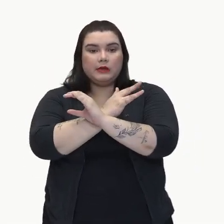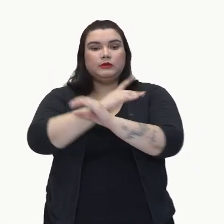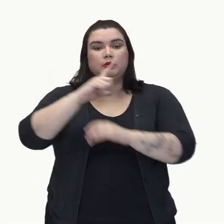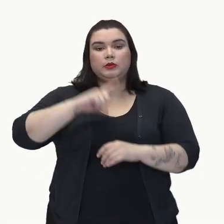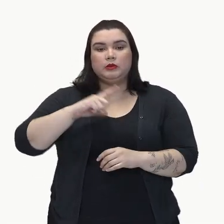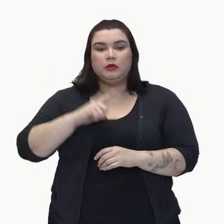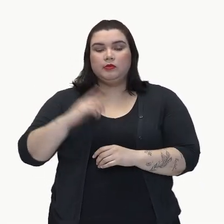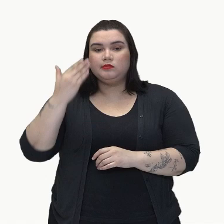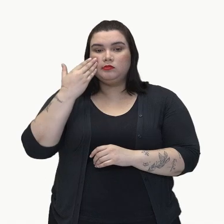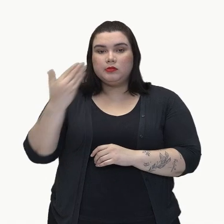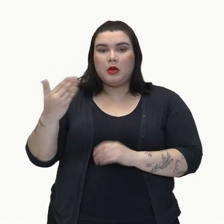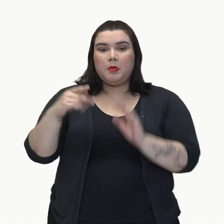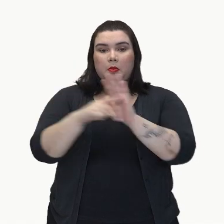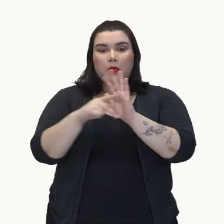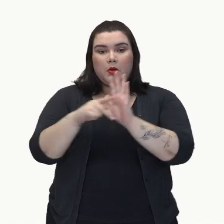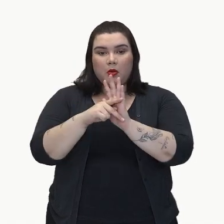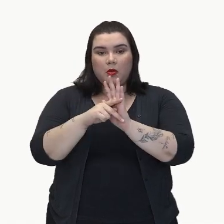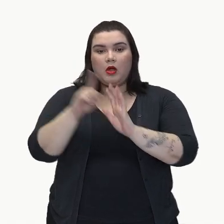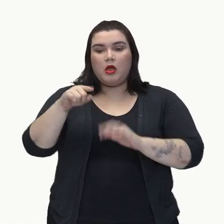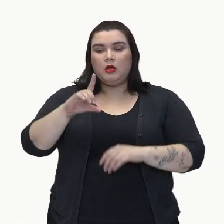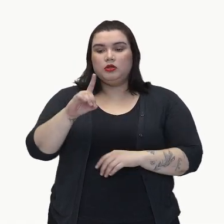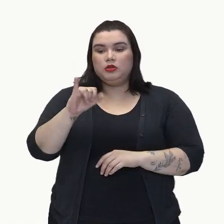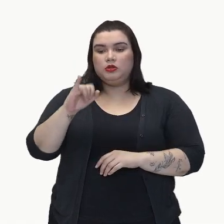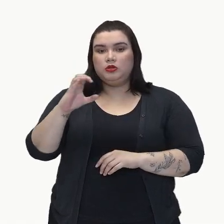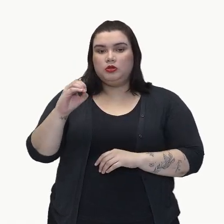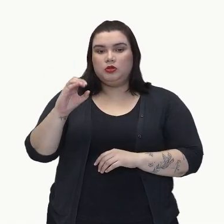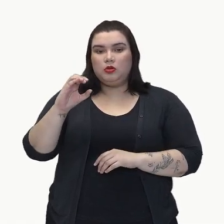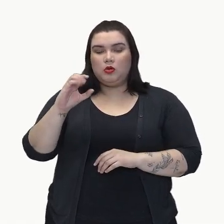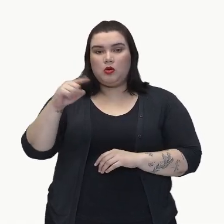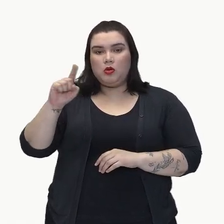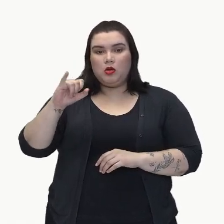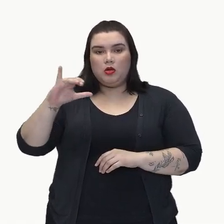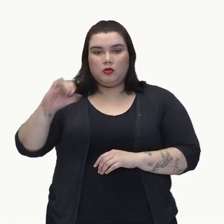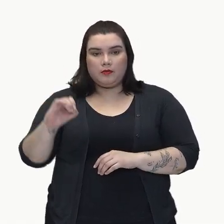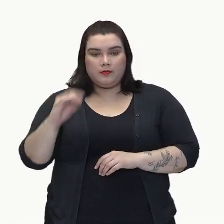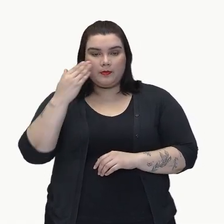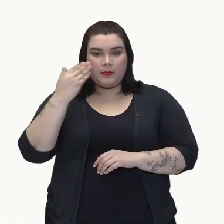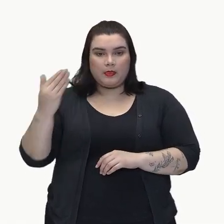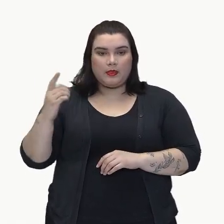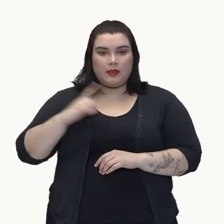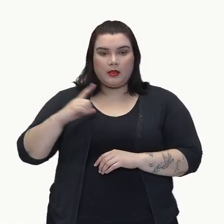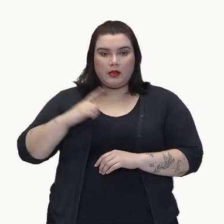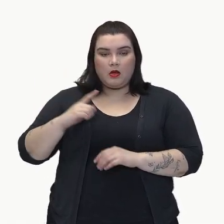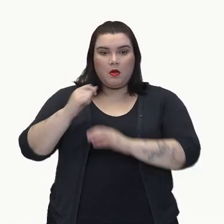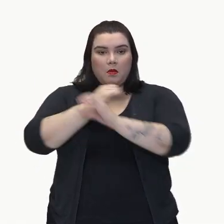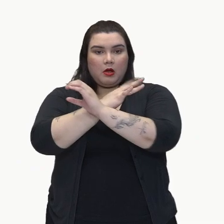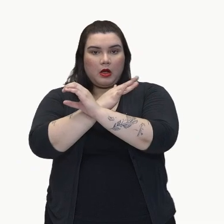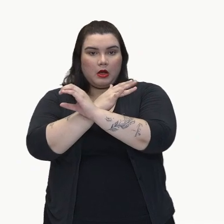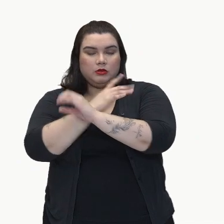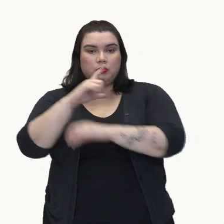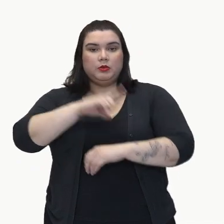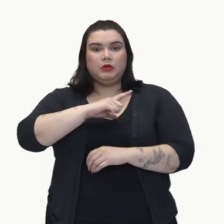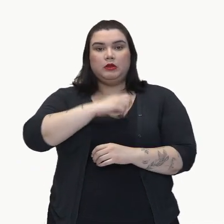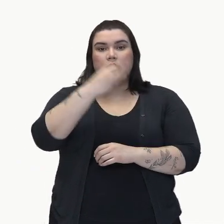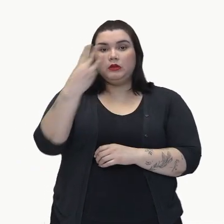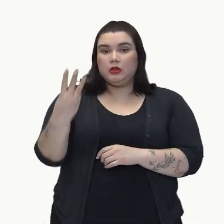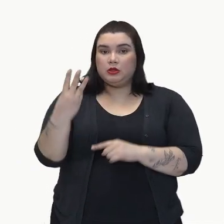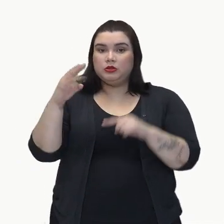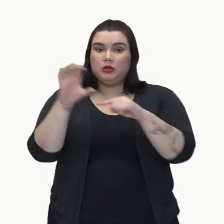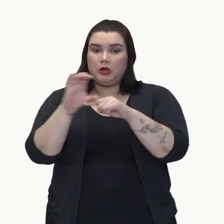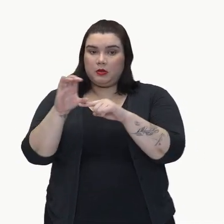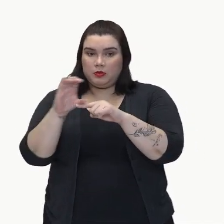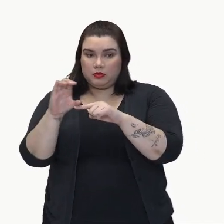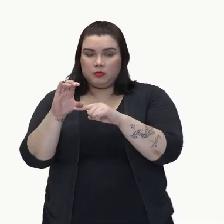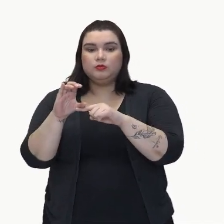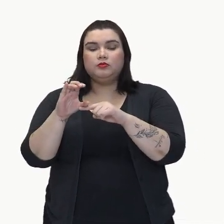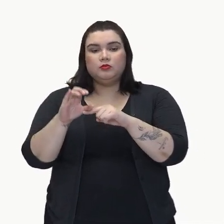que informar que ele vai ser dioico. Então, esse aqui, ó, é um ácido com 3 carbonos. Ácido prop,